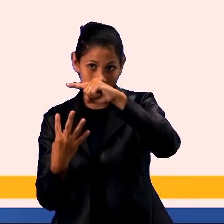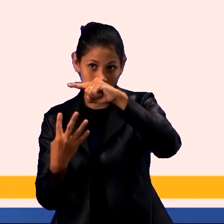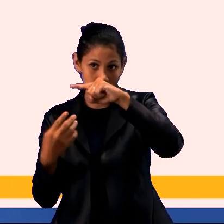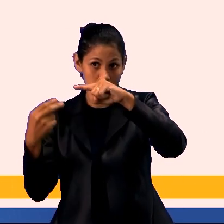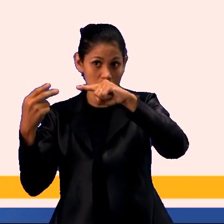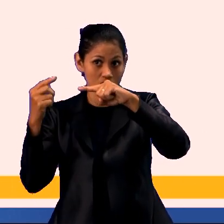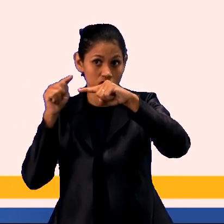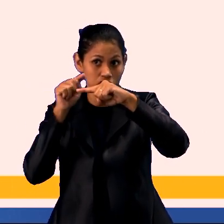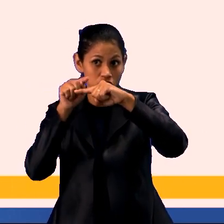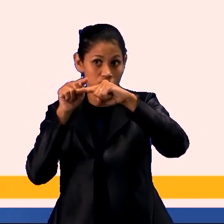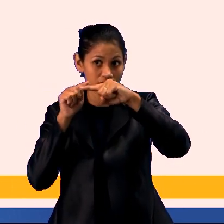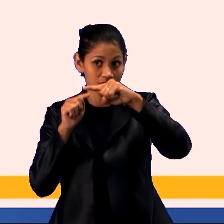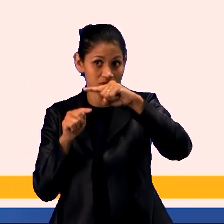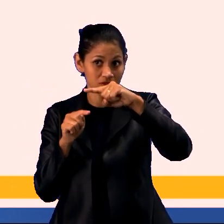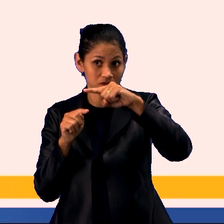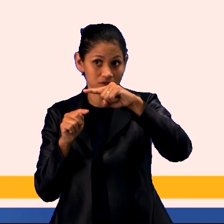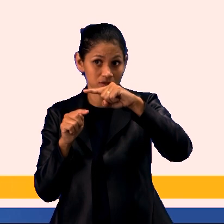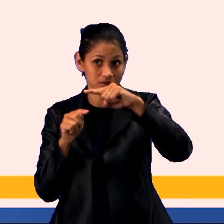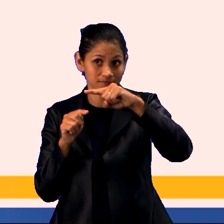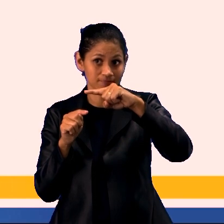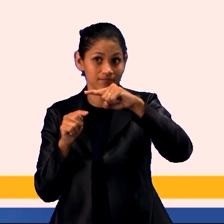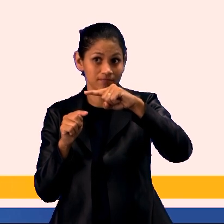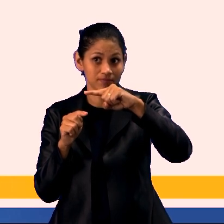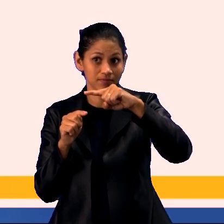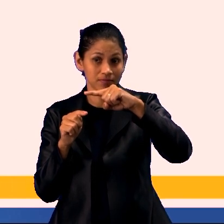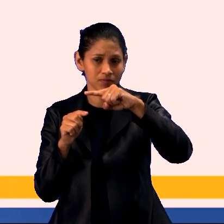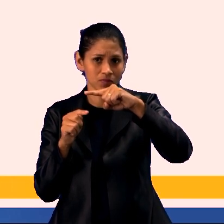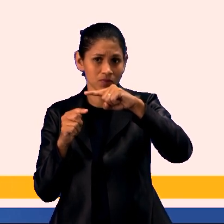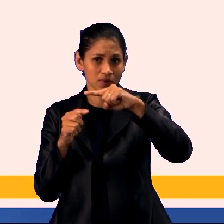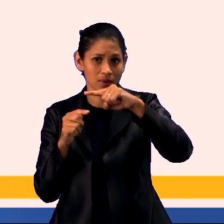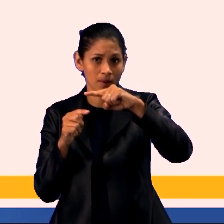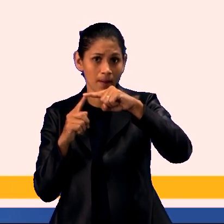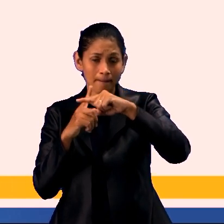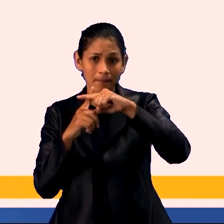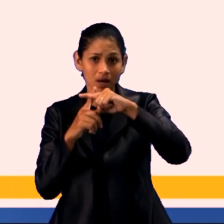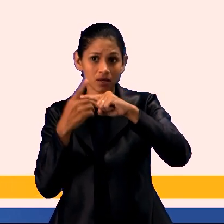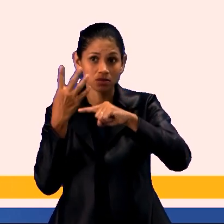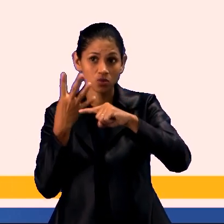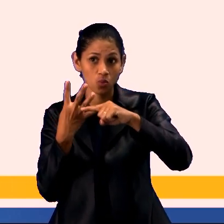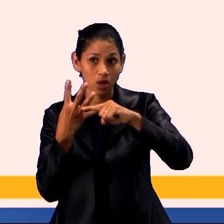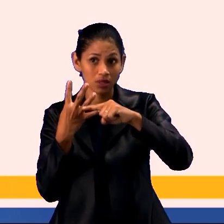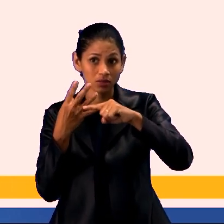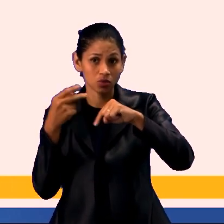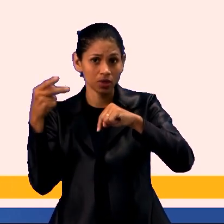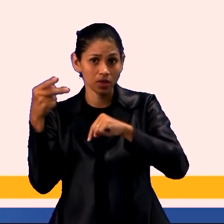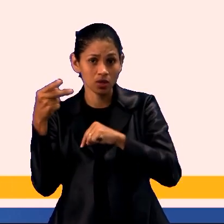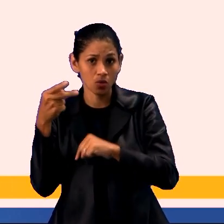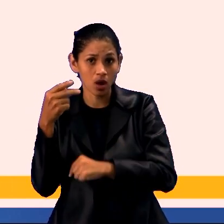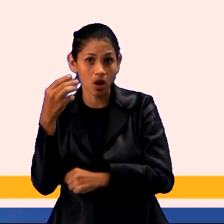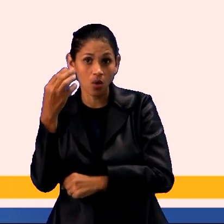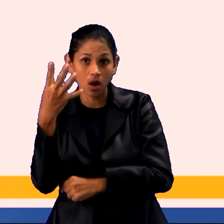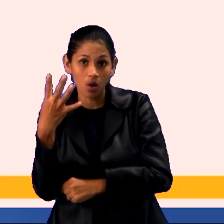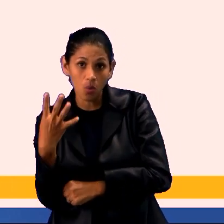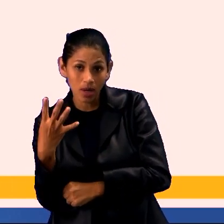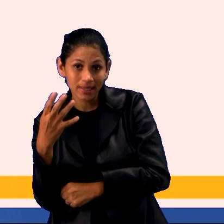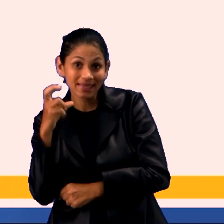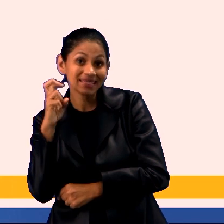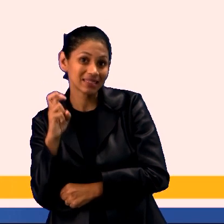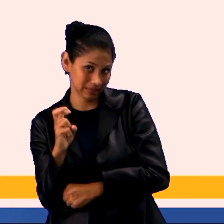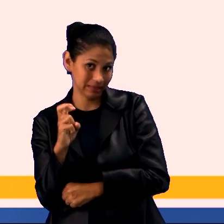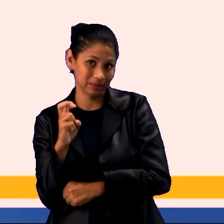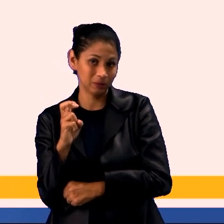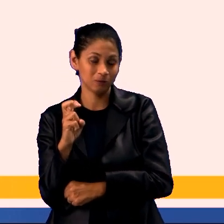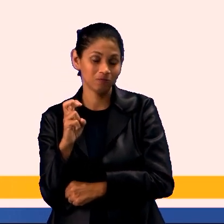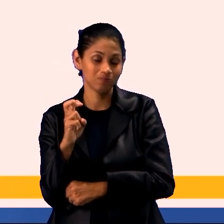que significa que é 45? O que é esse número 45, professora? Significa que desses 60